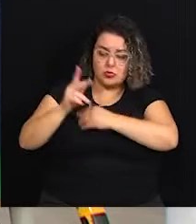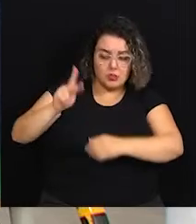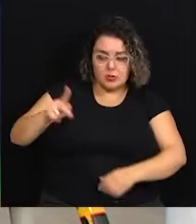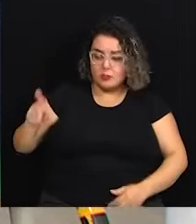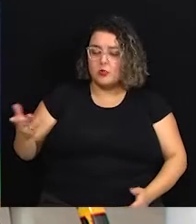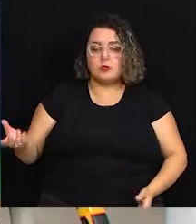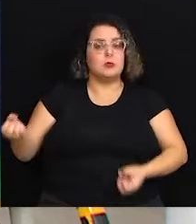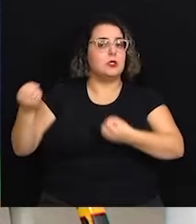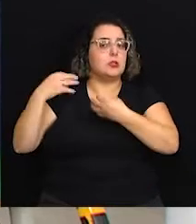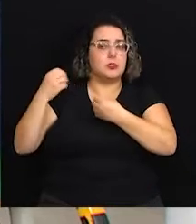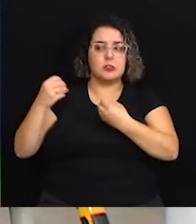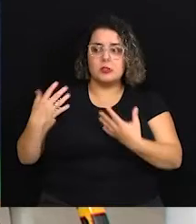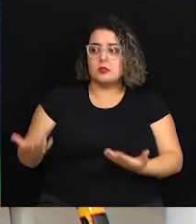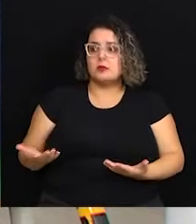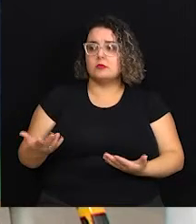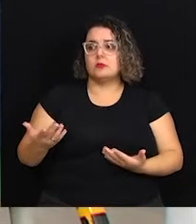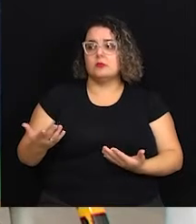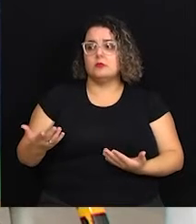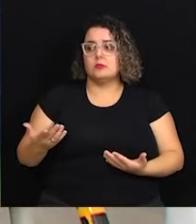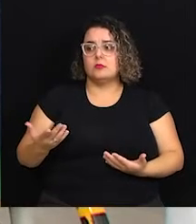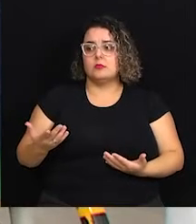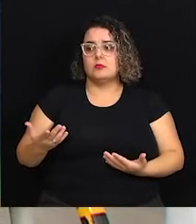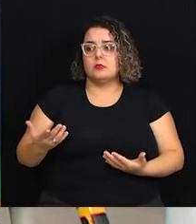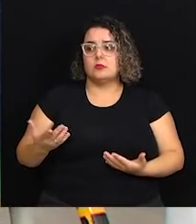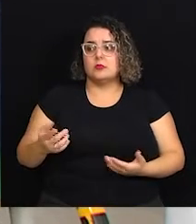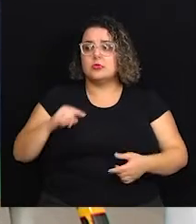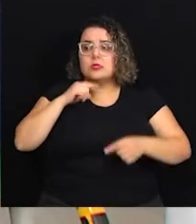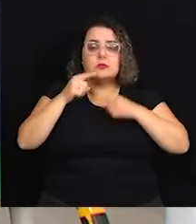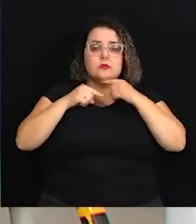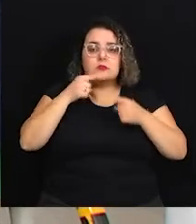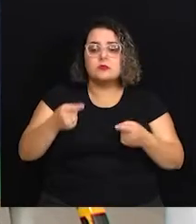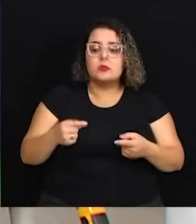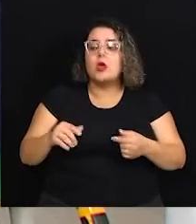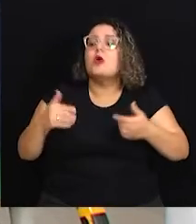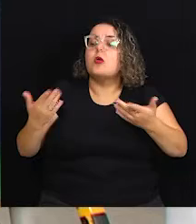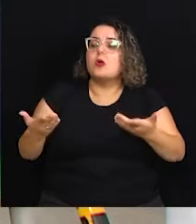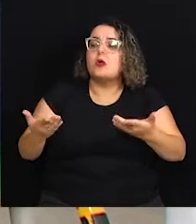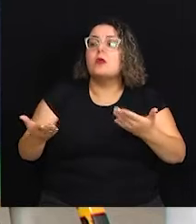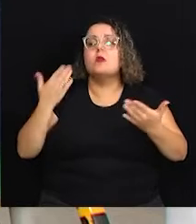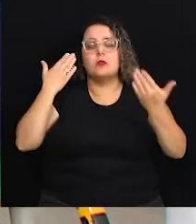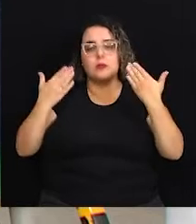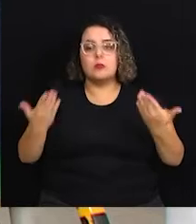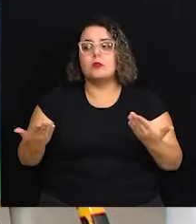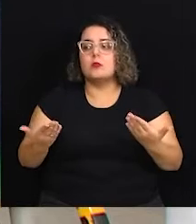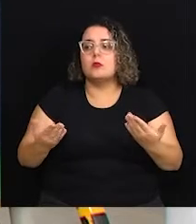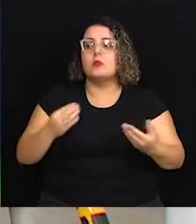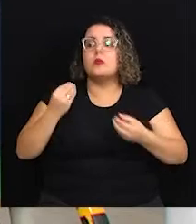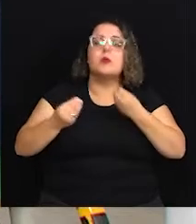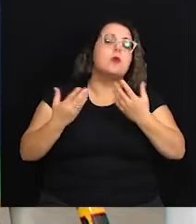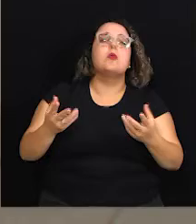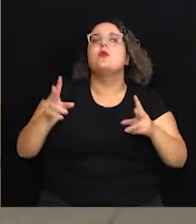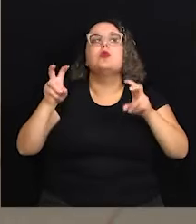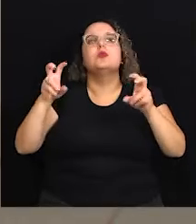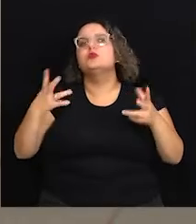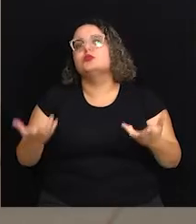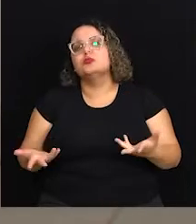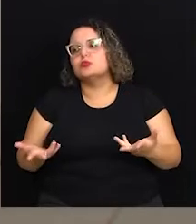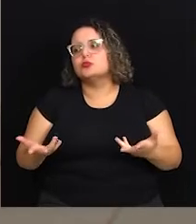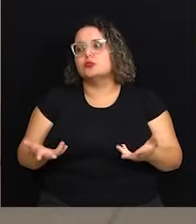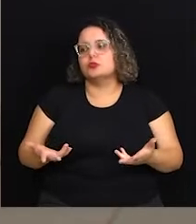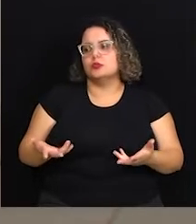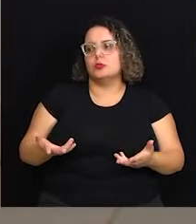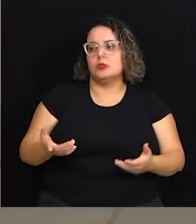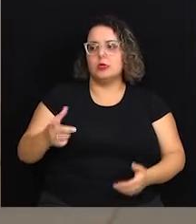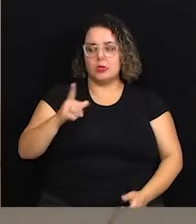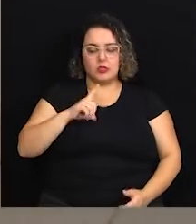E elas ensinam a gente assim, eu tenho dúvida, tá? Passamos com a psicóloga, com um assunto, do assunto que